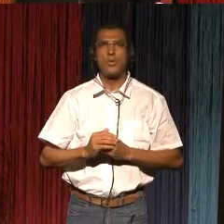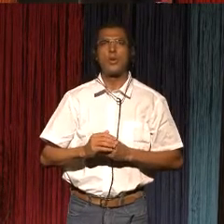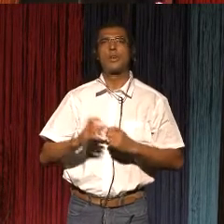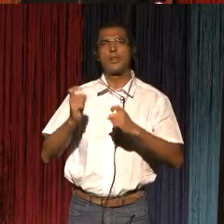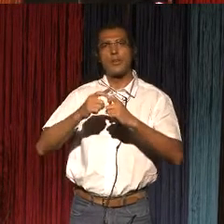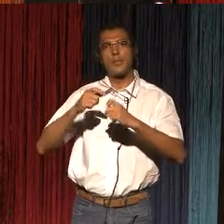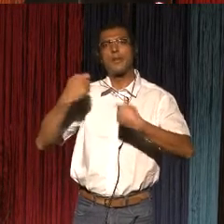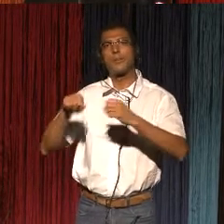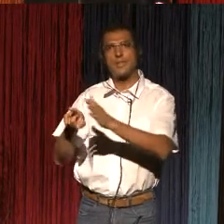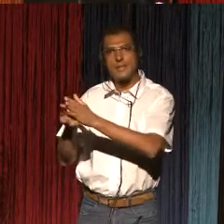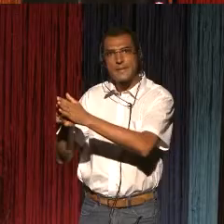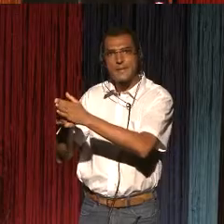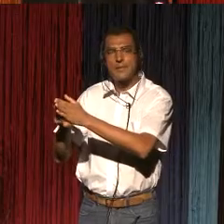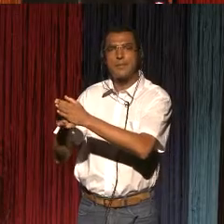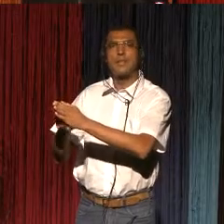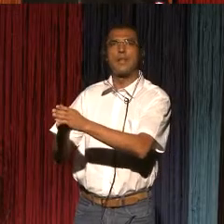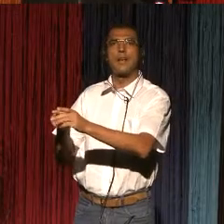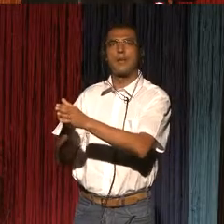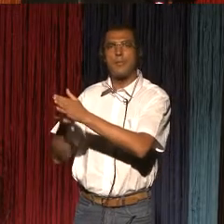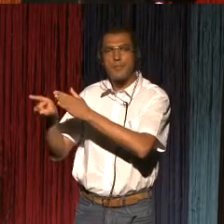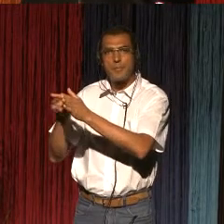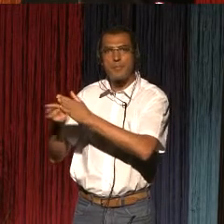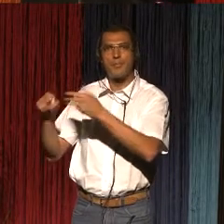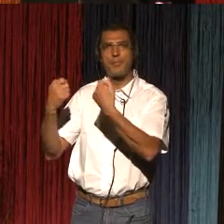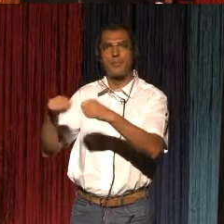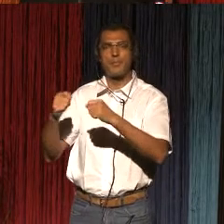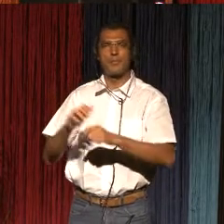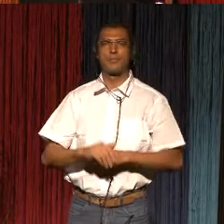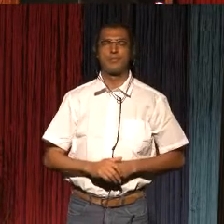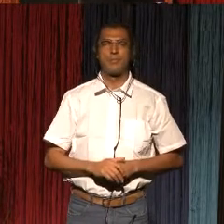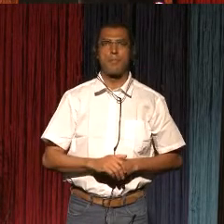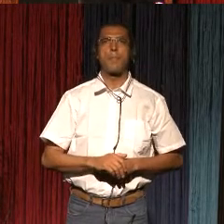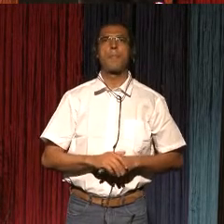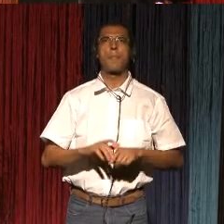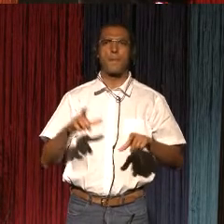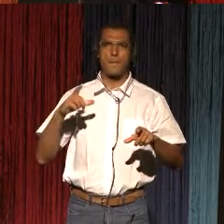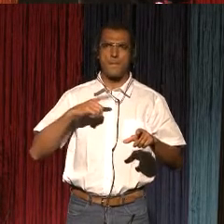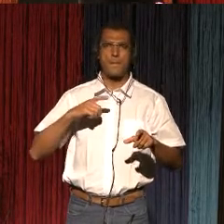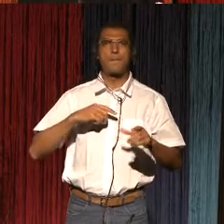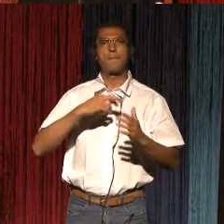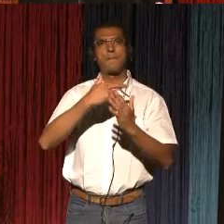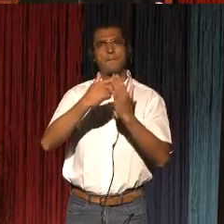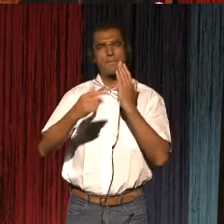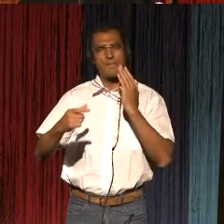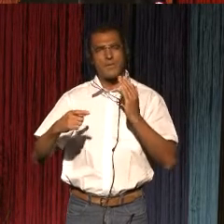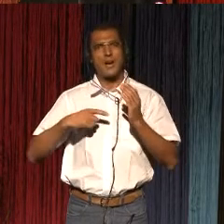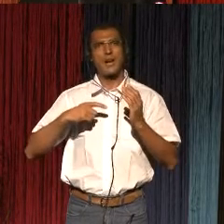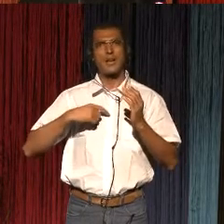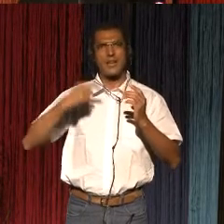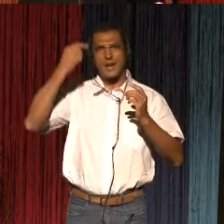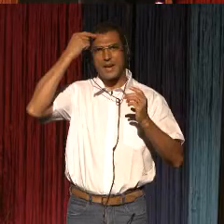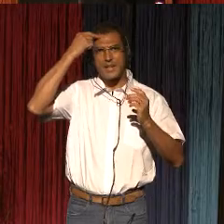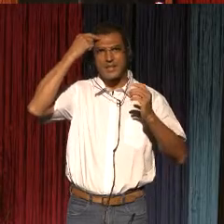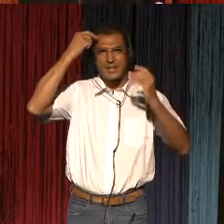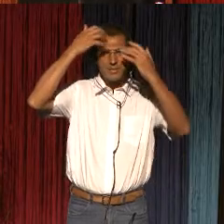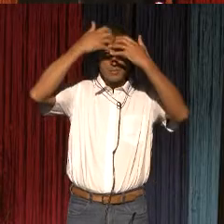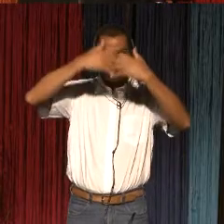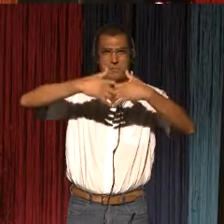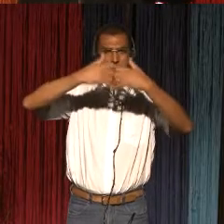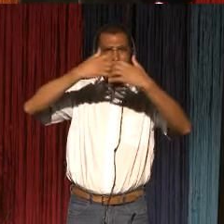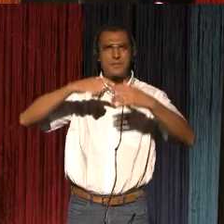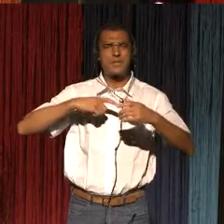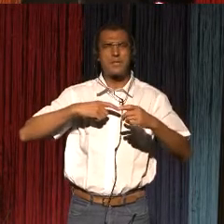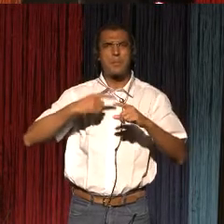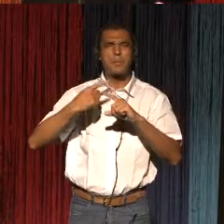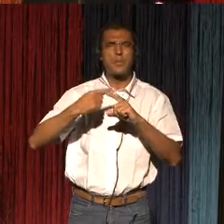está causando um problema que parece TDAH? Nós temos muitos motivos neurobiológicos que explicam do porquê o